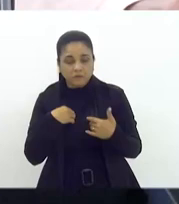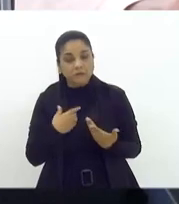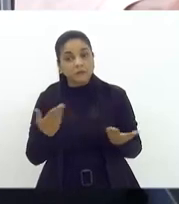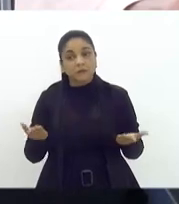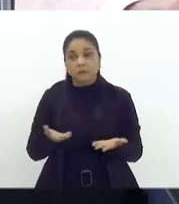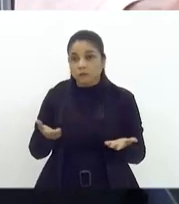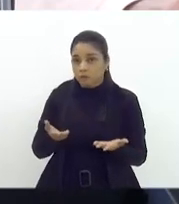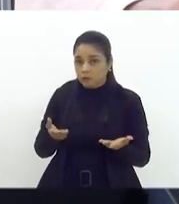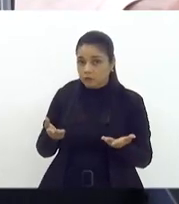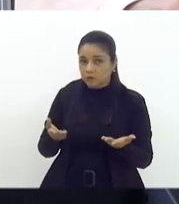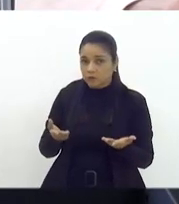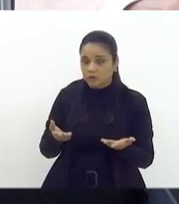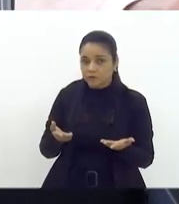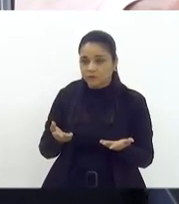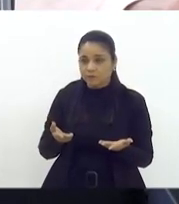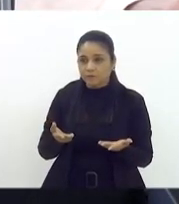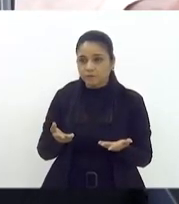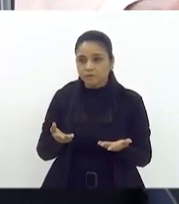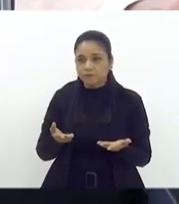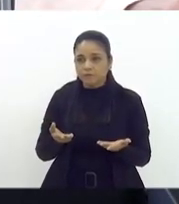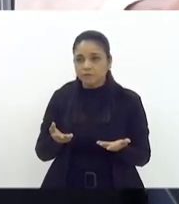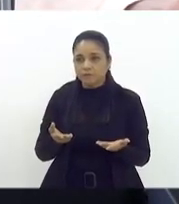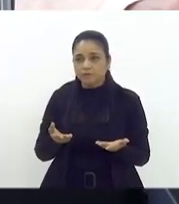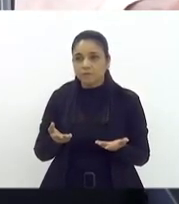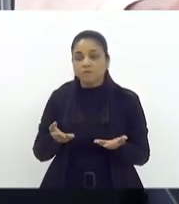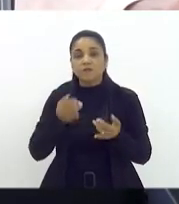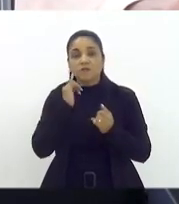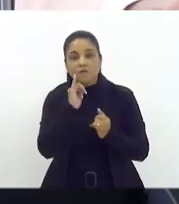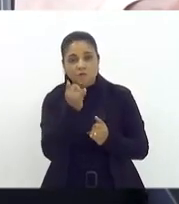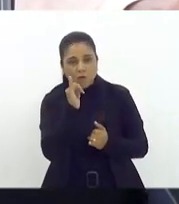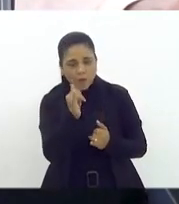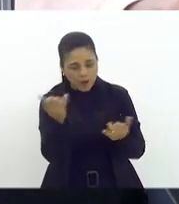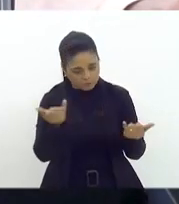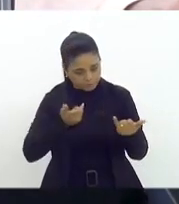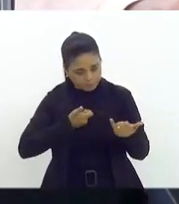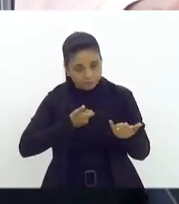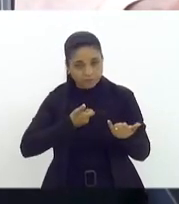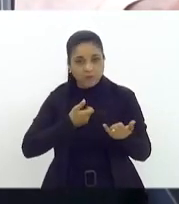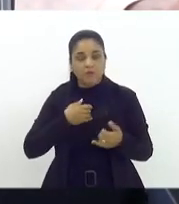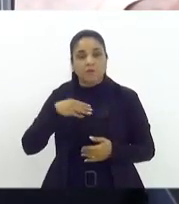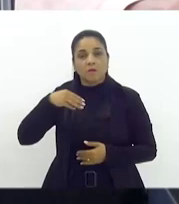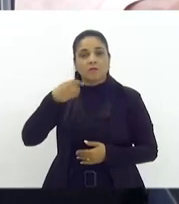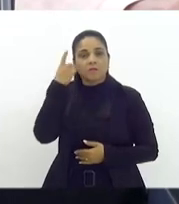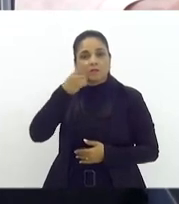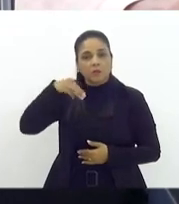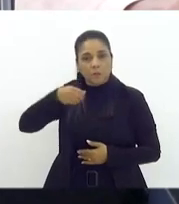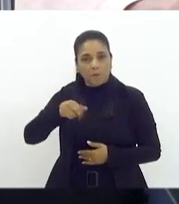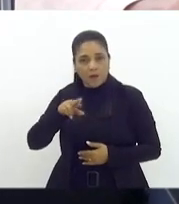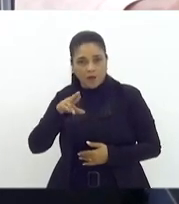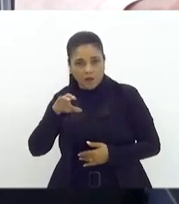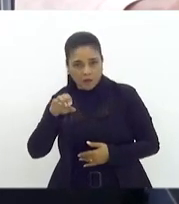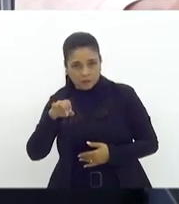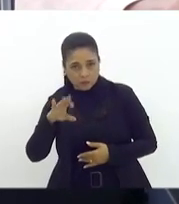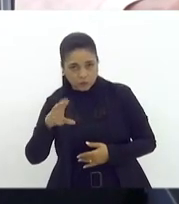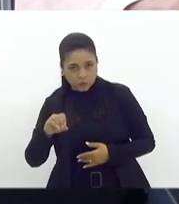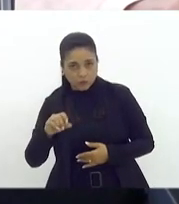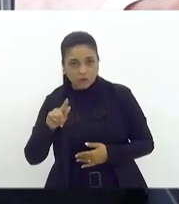estar a caminho como foi informada os deputados Márcio Gualberto deputada